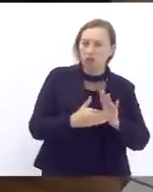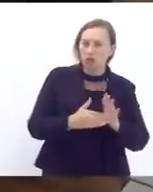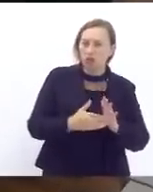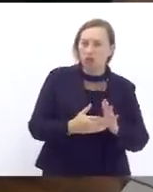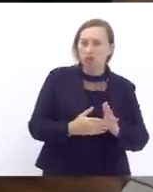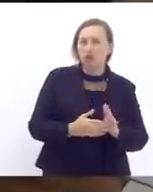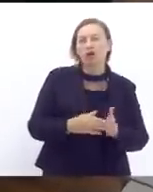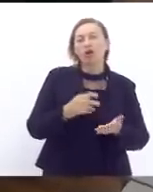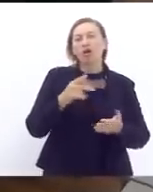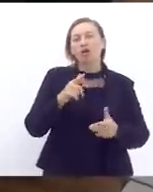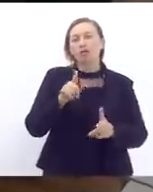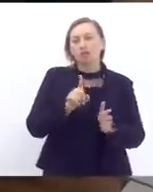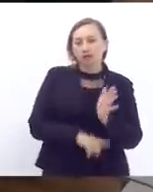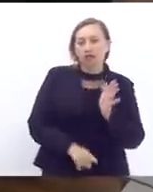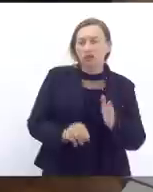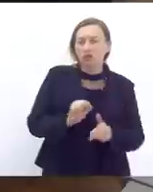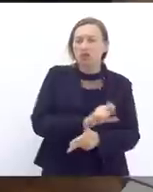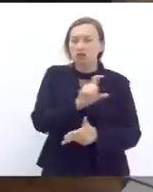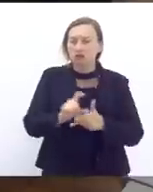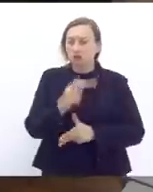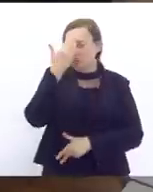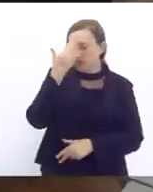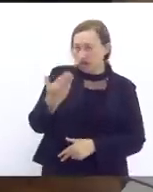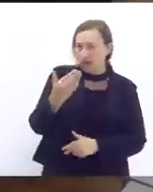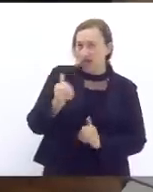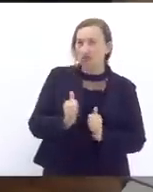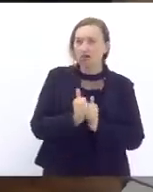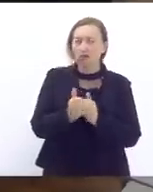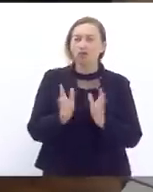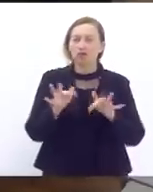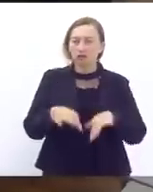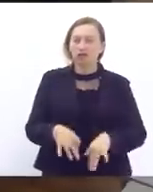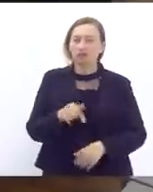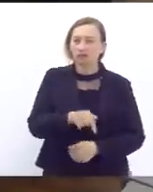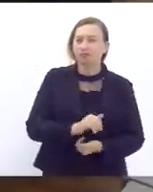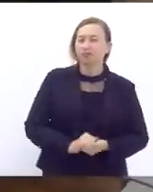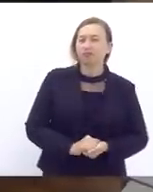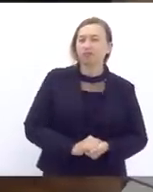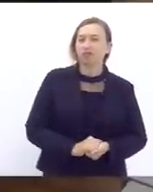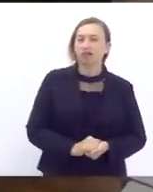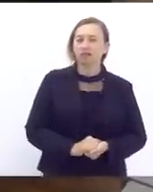fiquem na paz de Deus tem uma excelente tarde para acompanhar esse final aqui